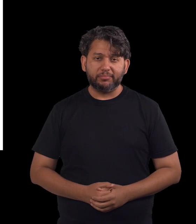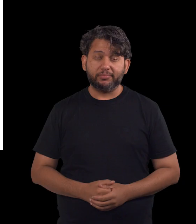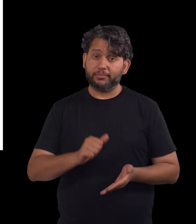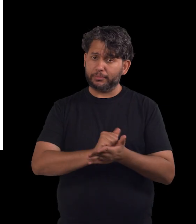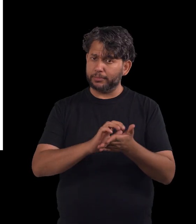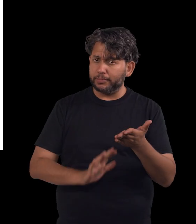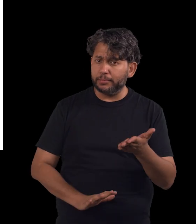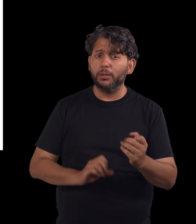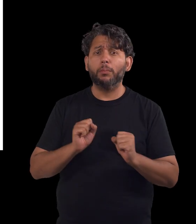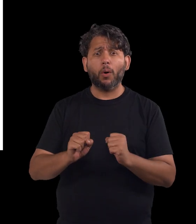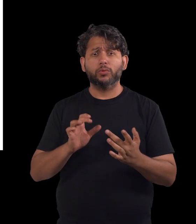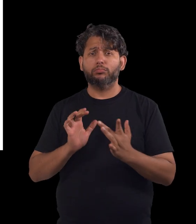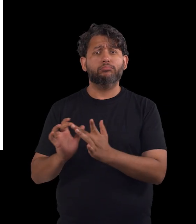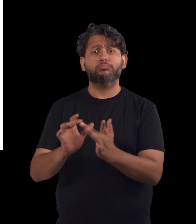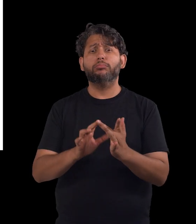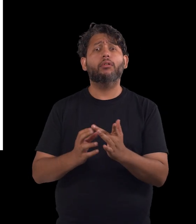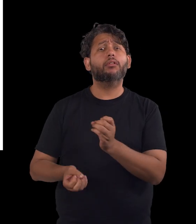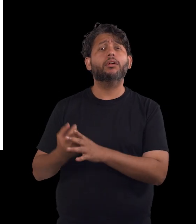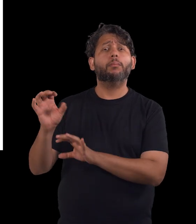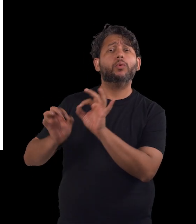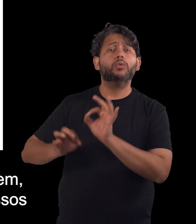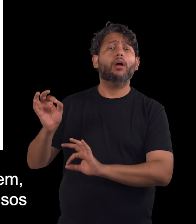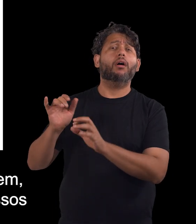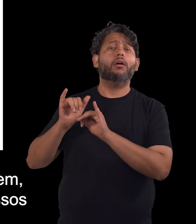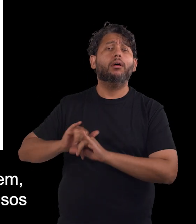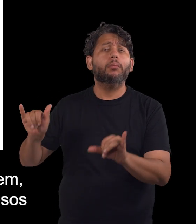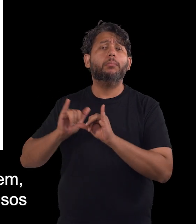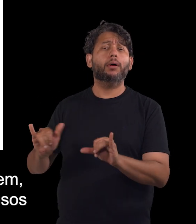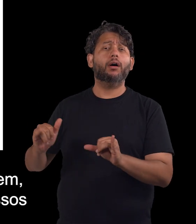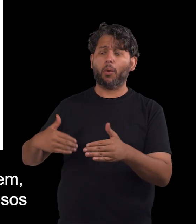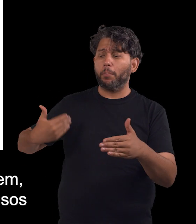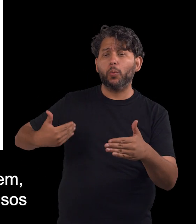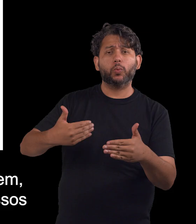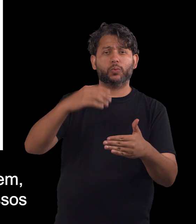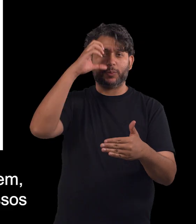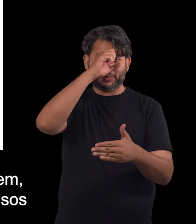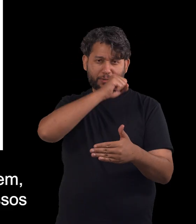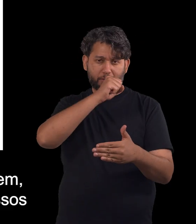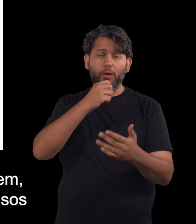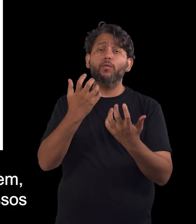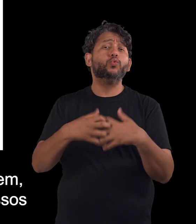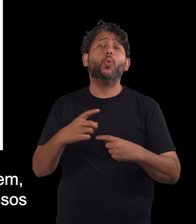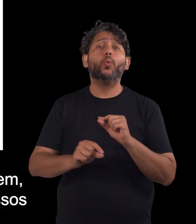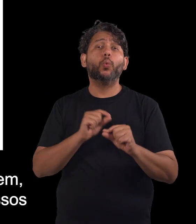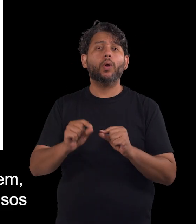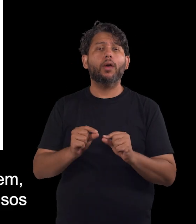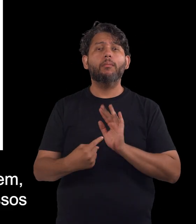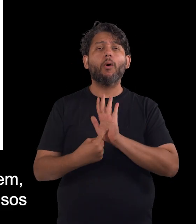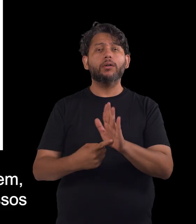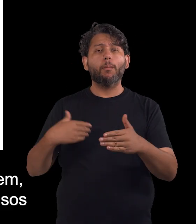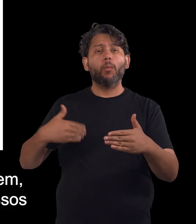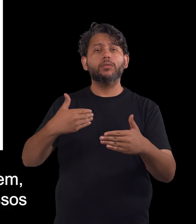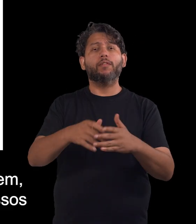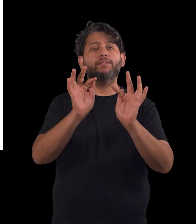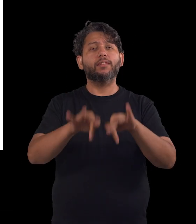A atividade pode ser articulada a projetos, campanhas ou percursos de aprendizagem, funcionando como